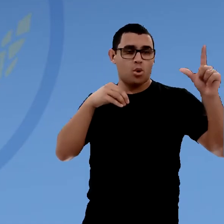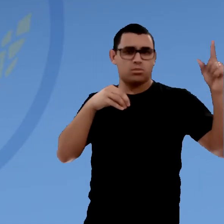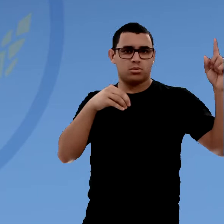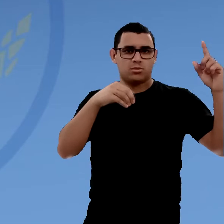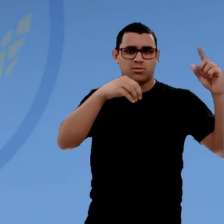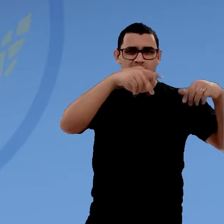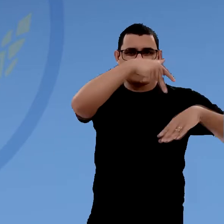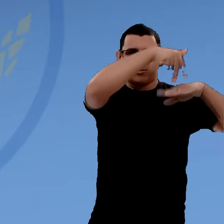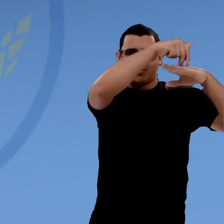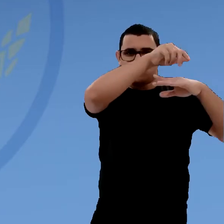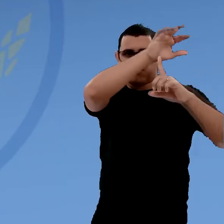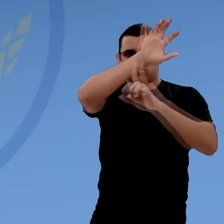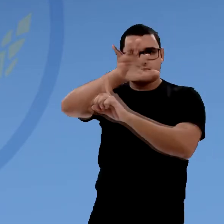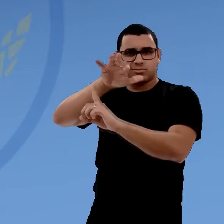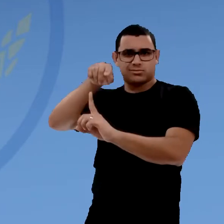faz parte.